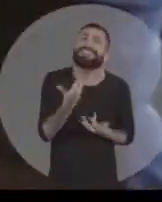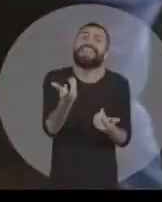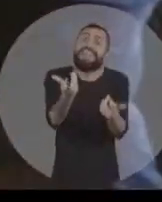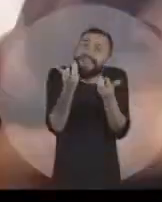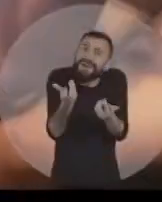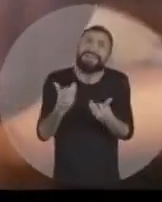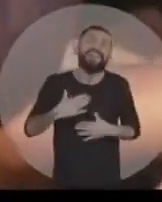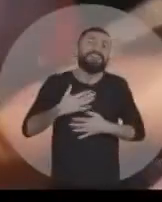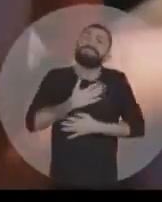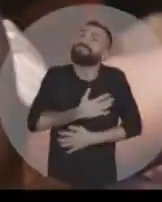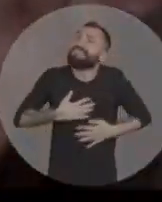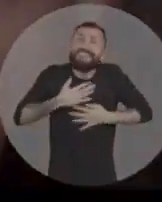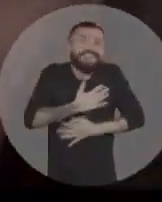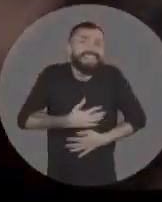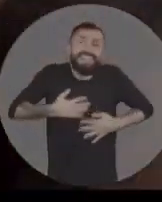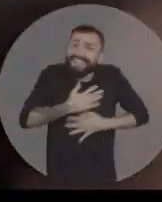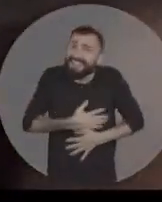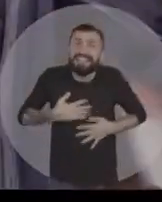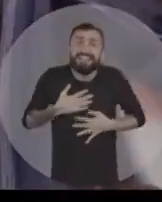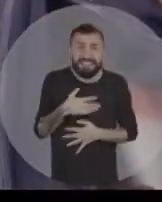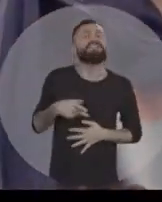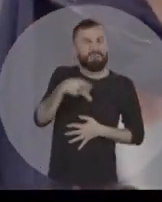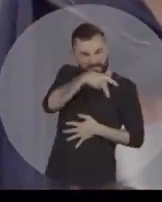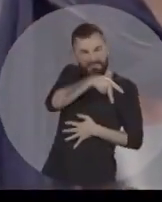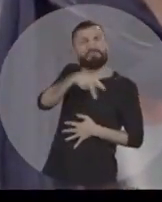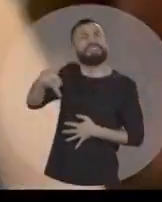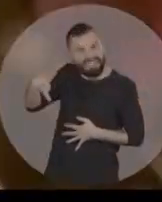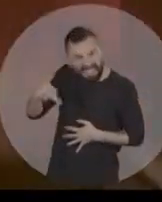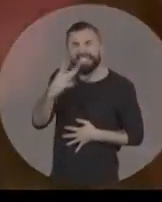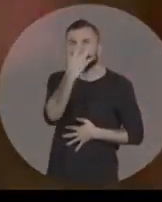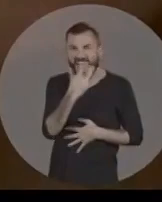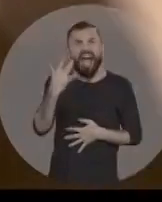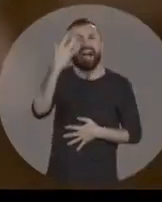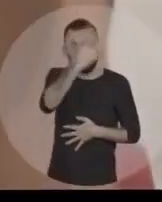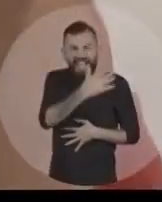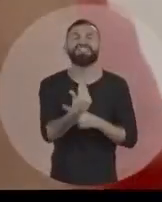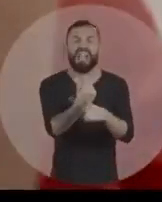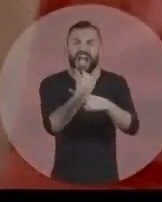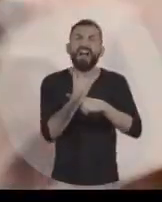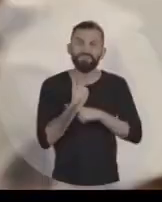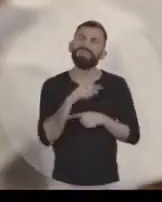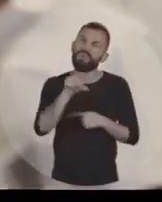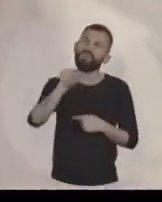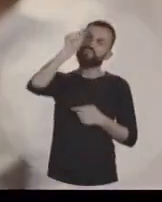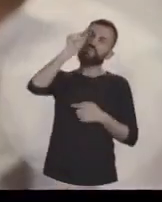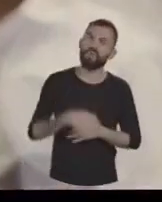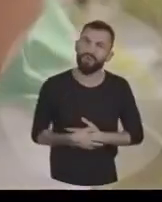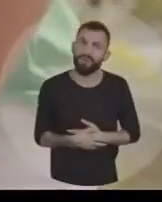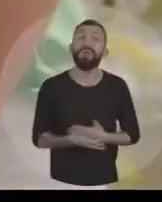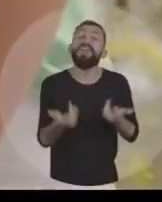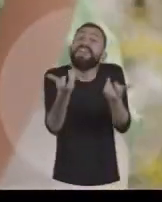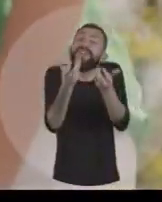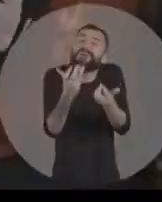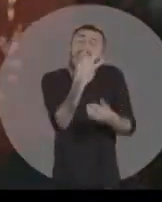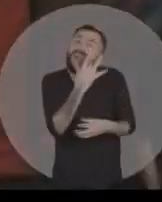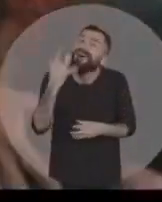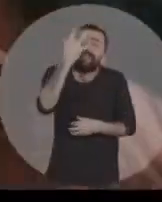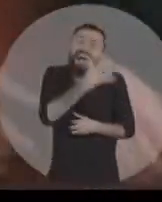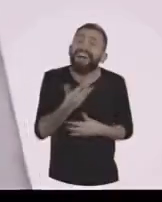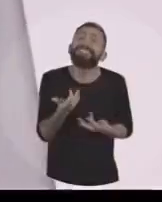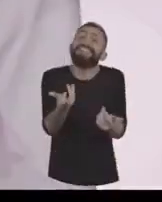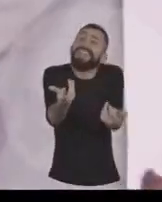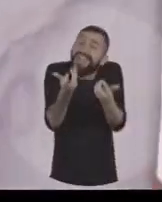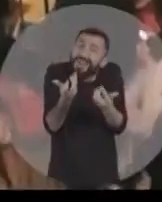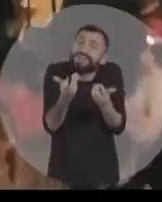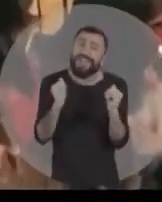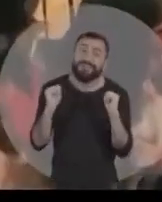Tajaê, felicidade aê. Meu presidente é minha voz. Eu quero a